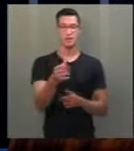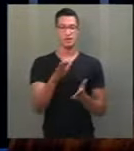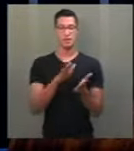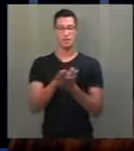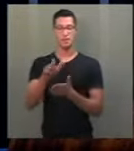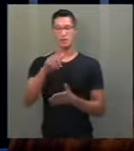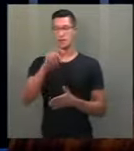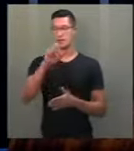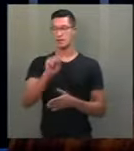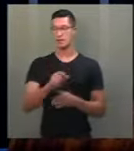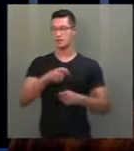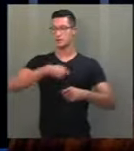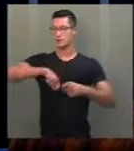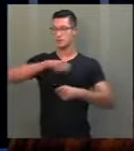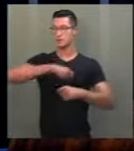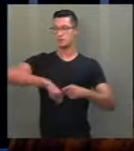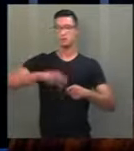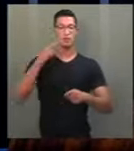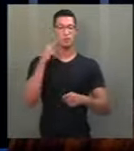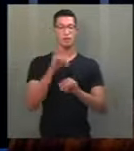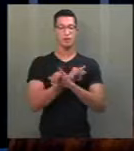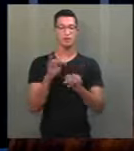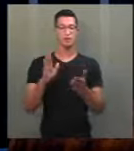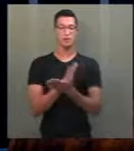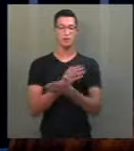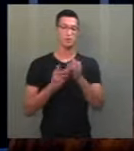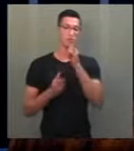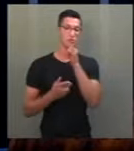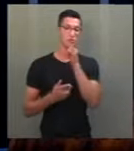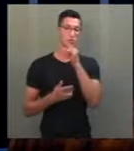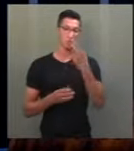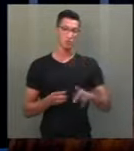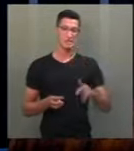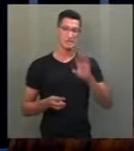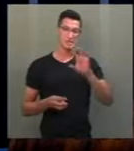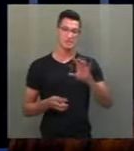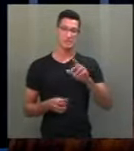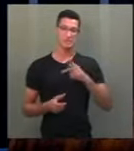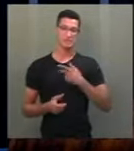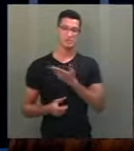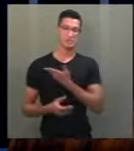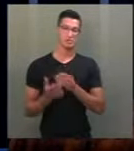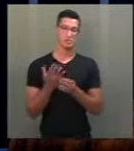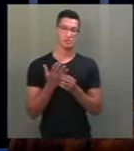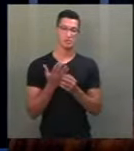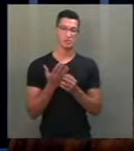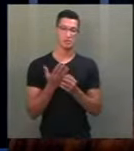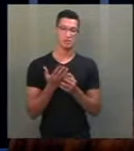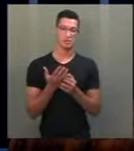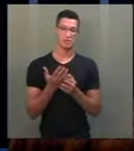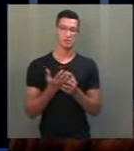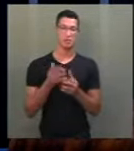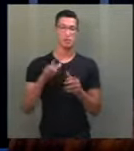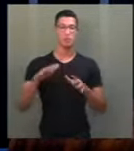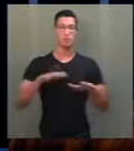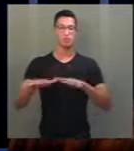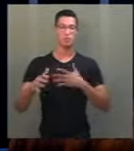de cozinha, pelo celular, para citar apenas alguns exemplos. Isso, meus nobres colegas, é o que me